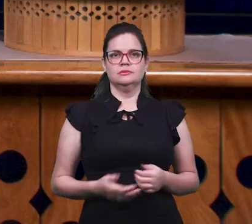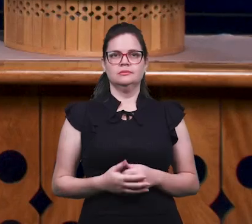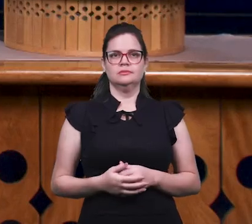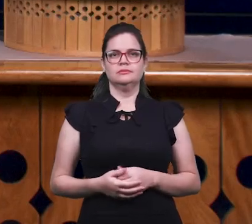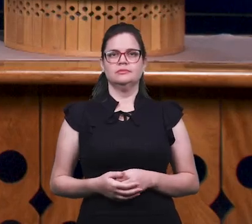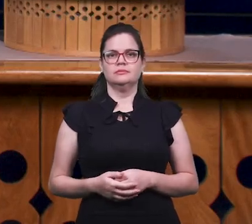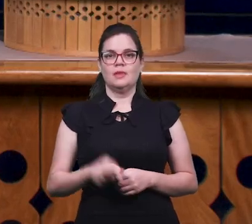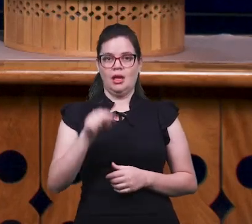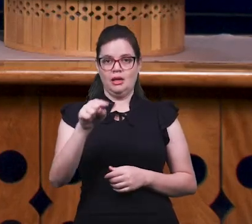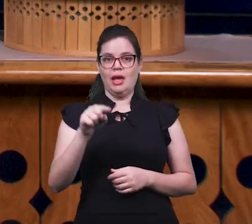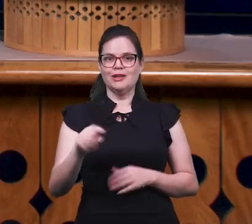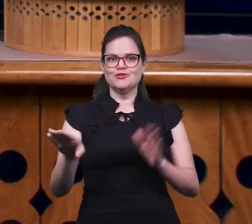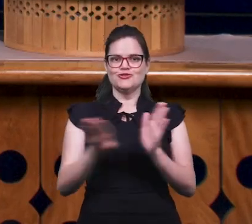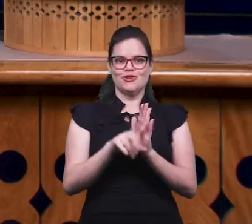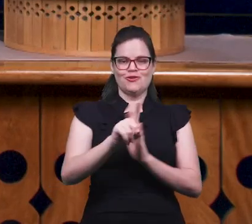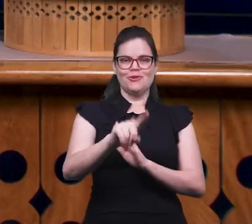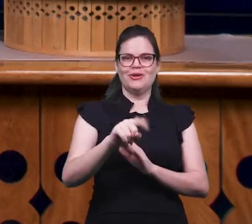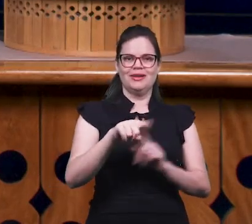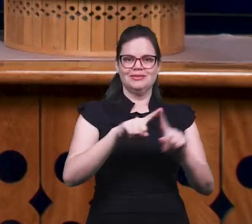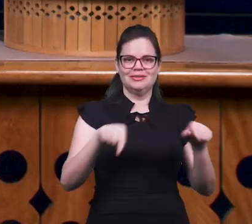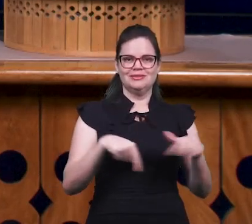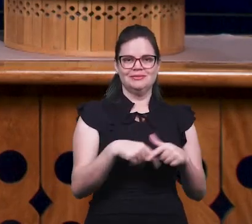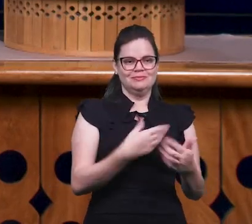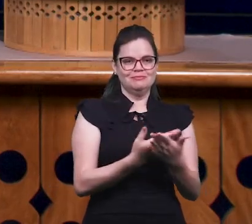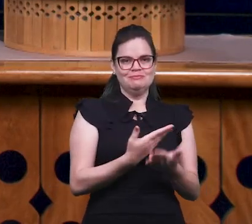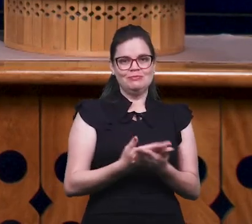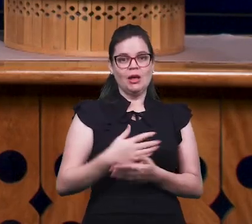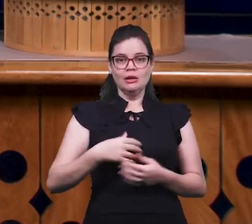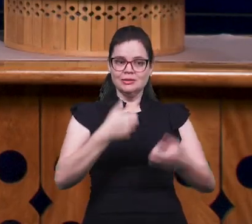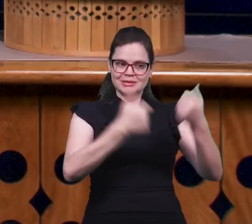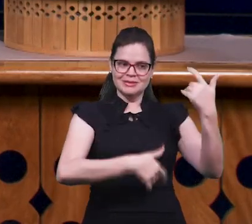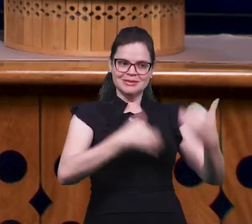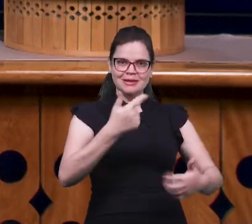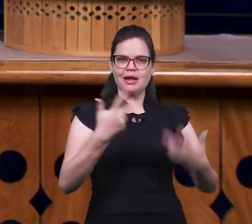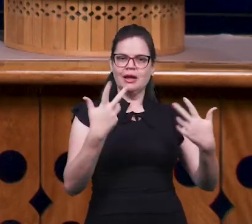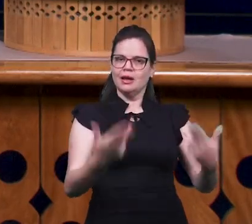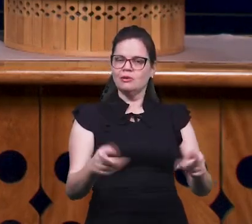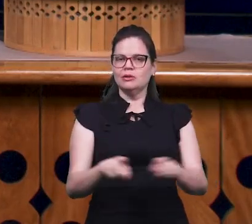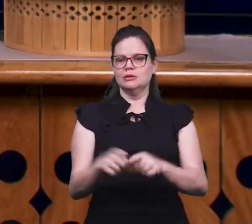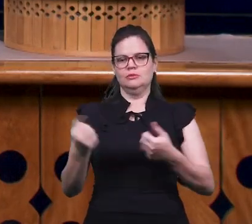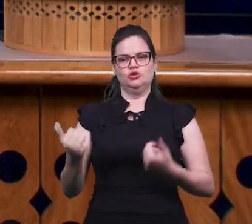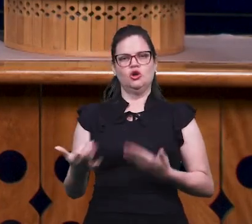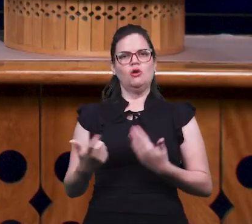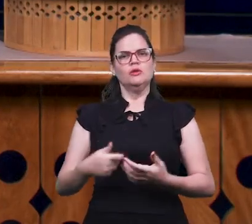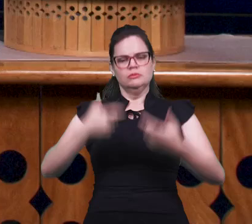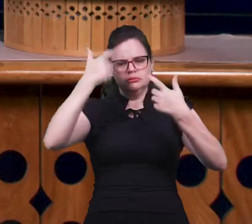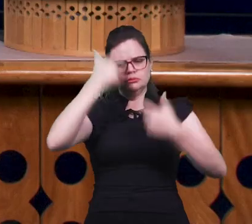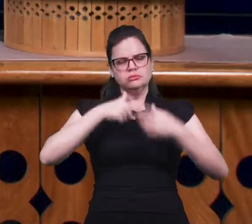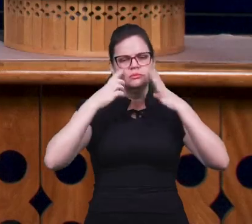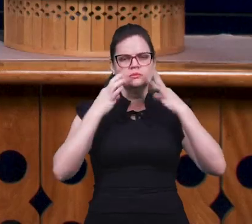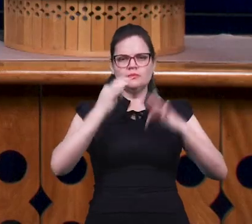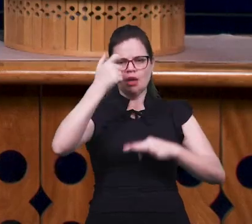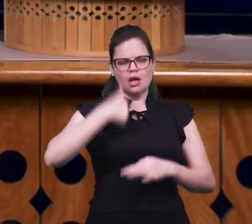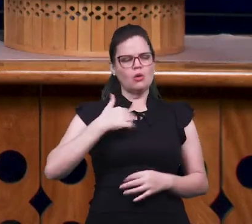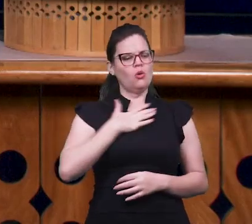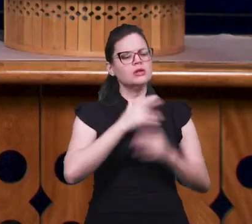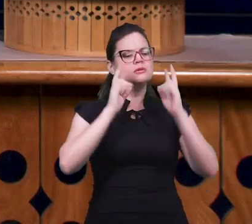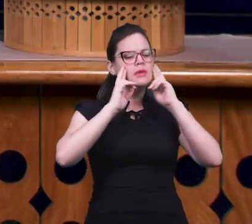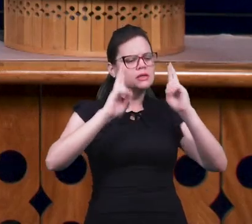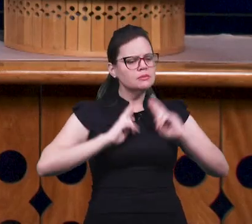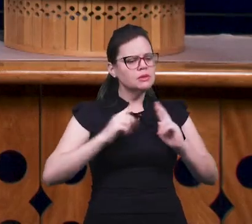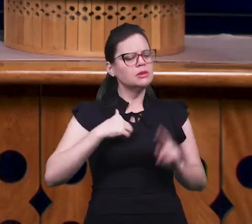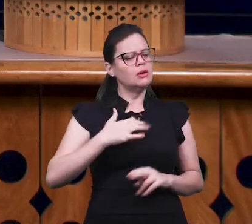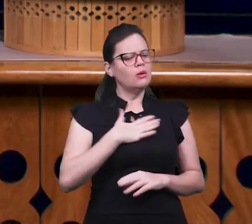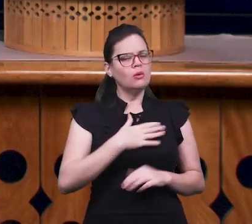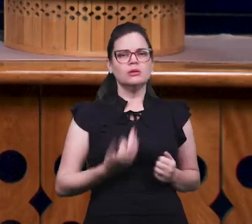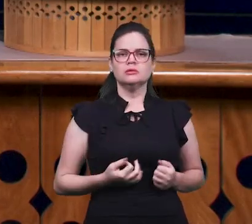A palavra que ela deu, e essa palavra que o jovem deve colocar. Deve colocar seu ponto de vista, sua posição. Minha posição é essa, eu gosto disso, respeito o